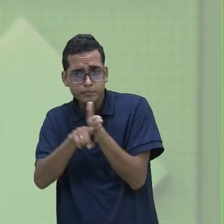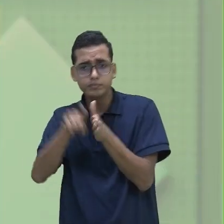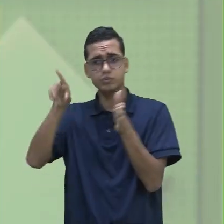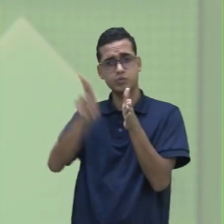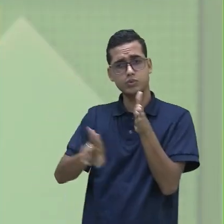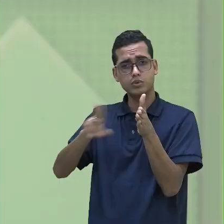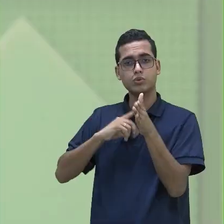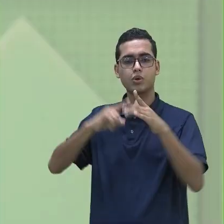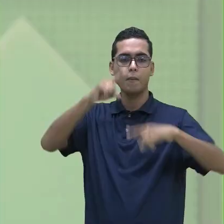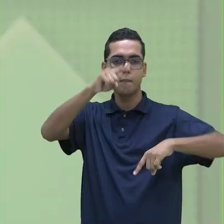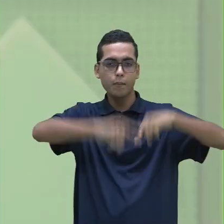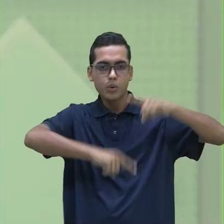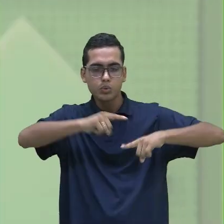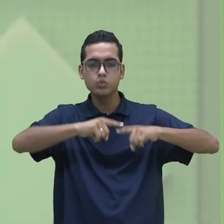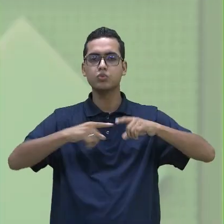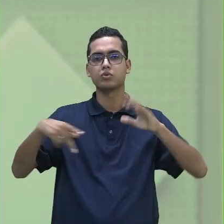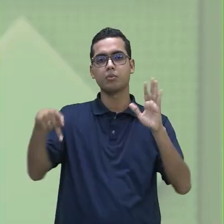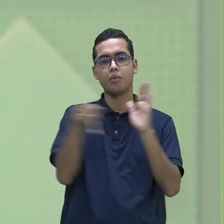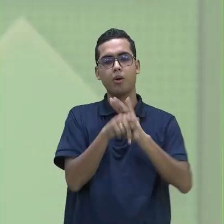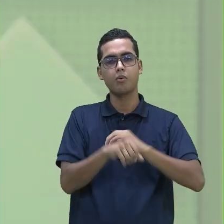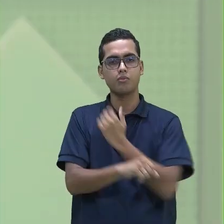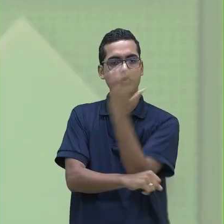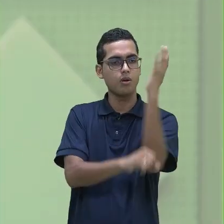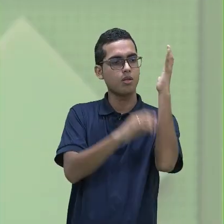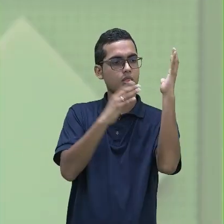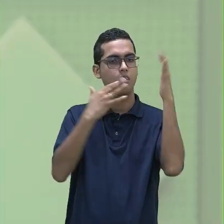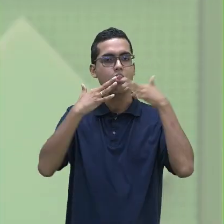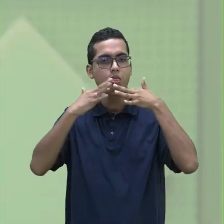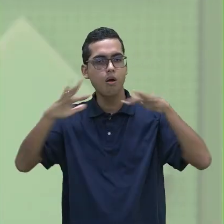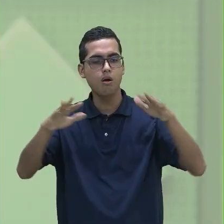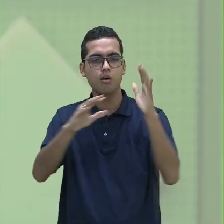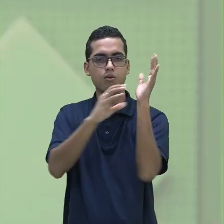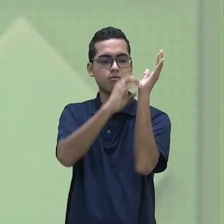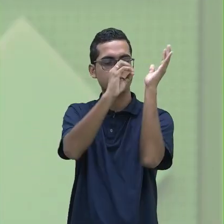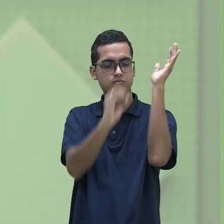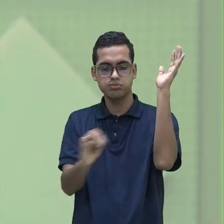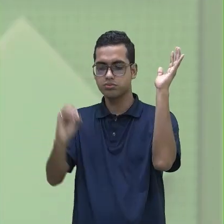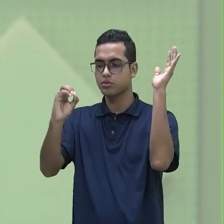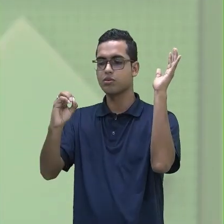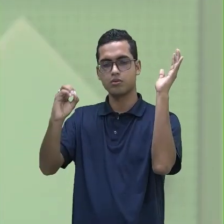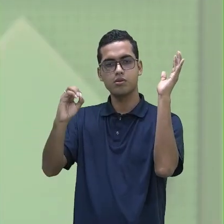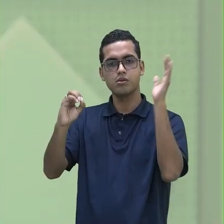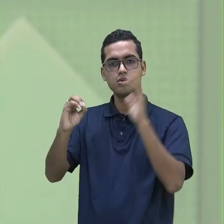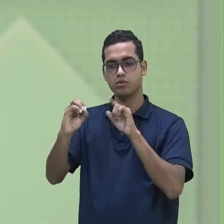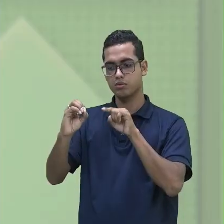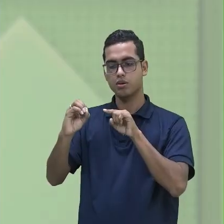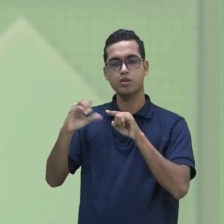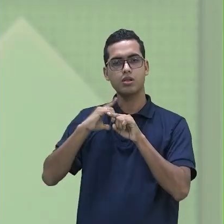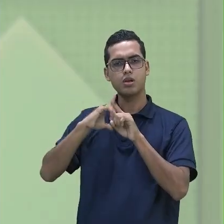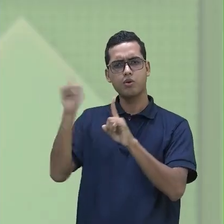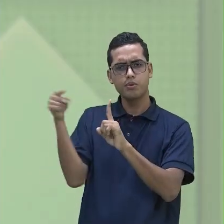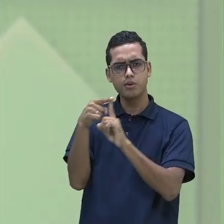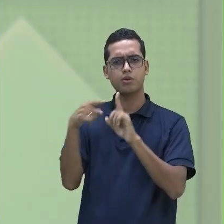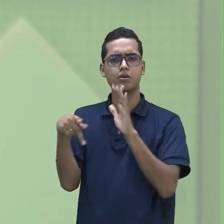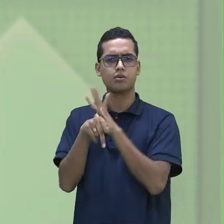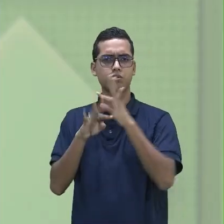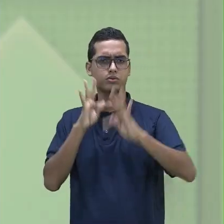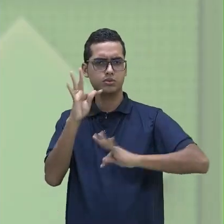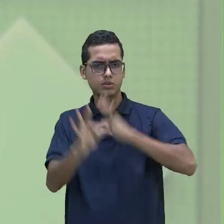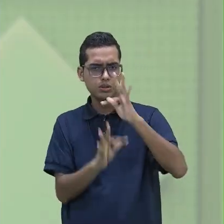não madeireiros sejam então utilizados com finalidades fitoterápicas